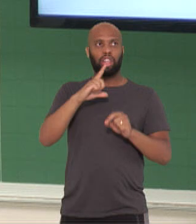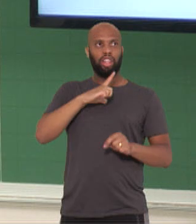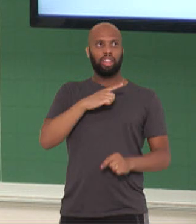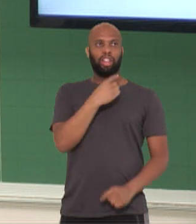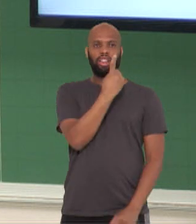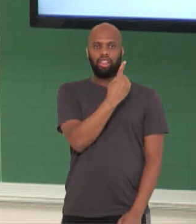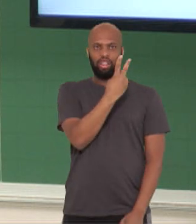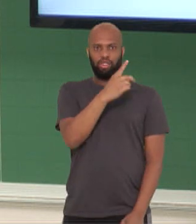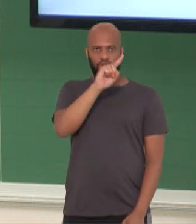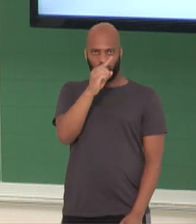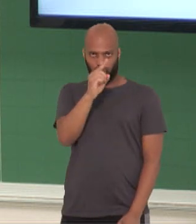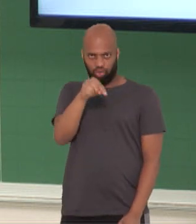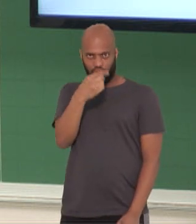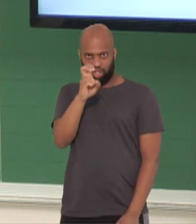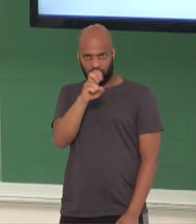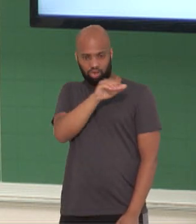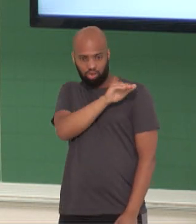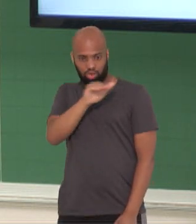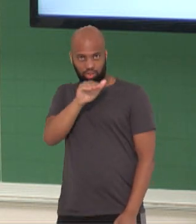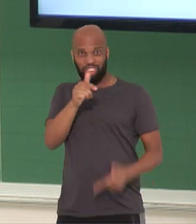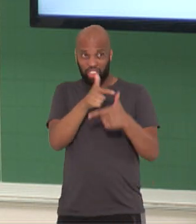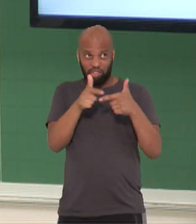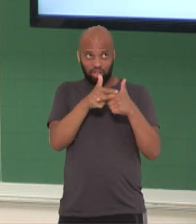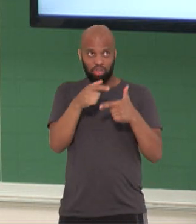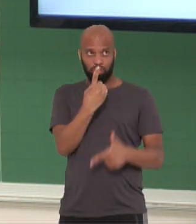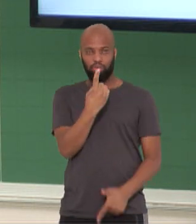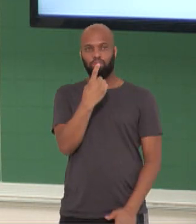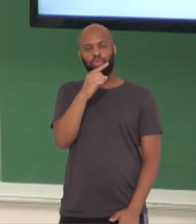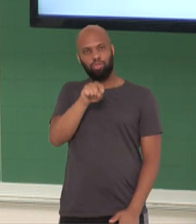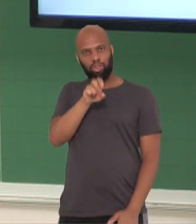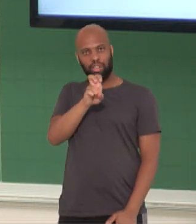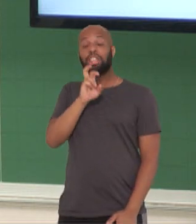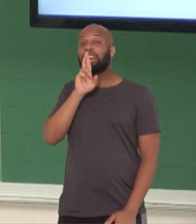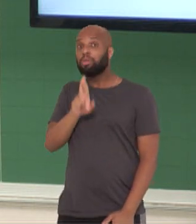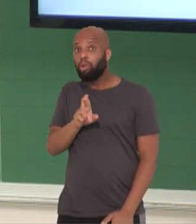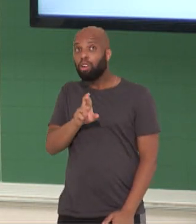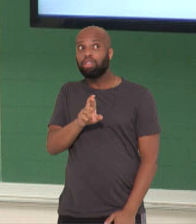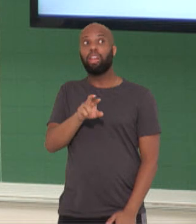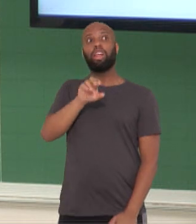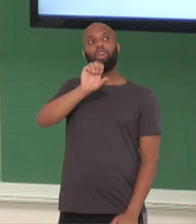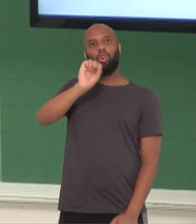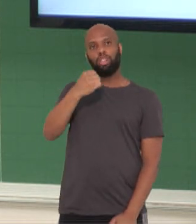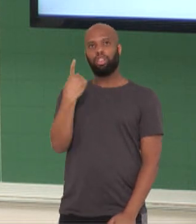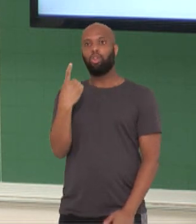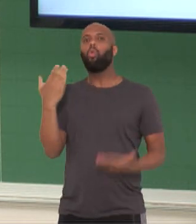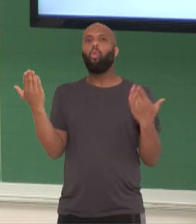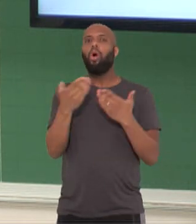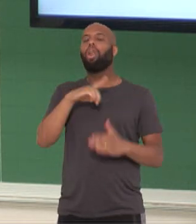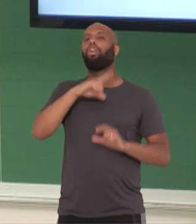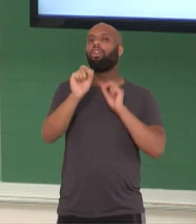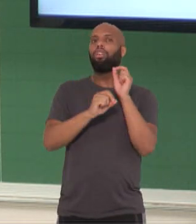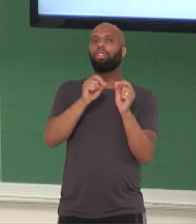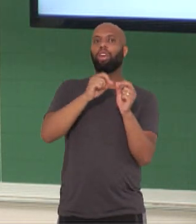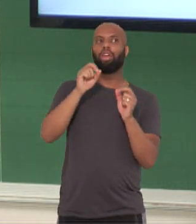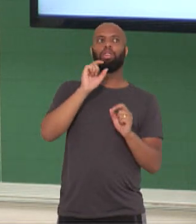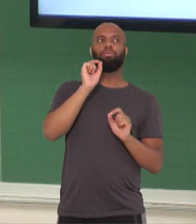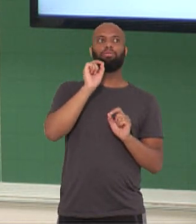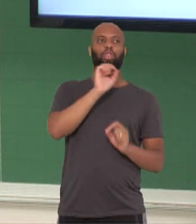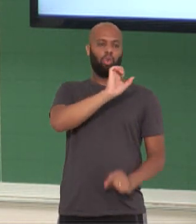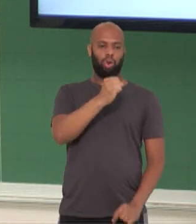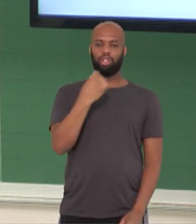121,5 divididos por 1,5, que dá 81. Então, distância elevada ao quadrado igual a